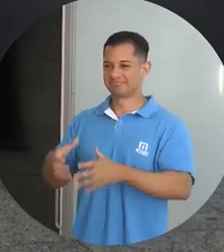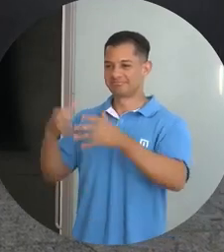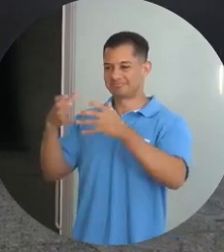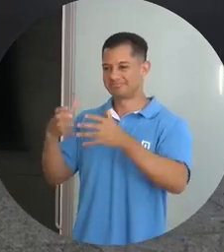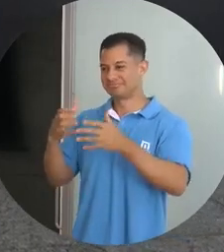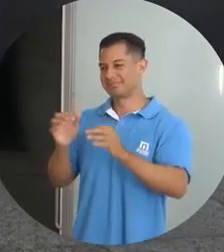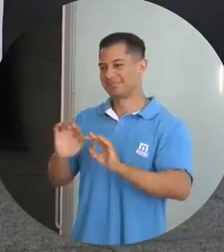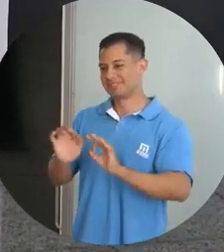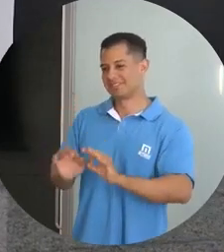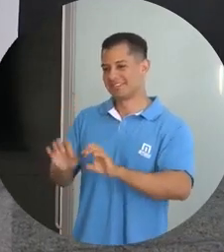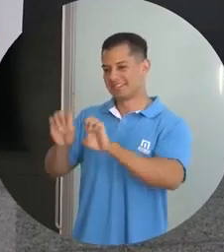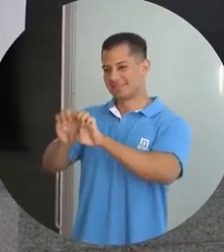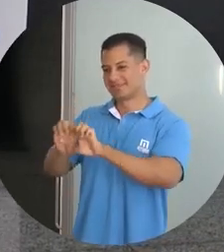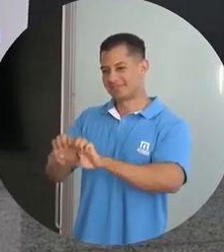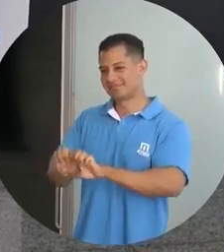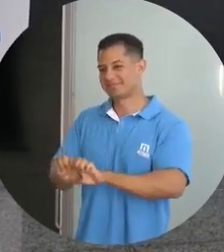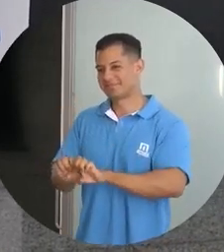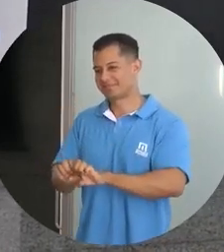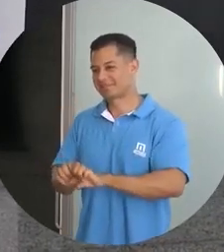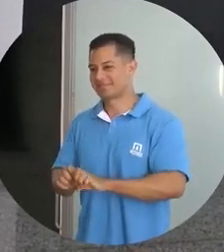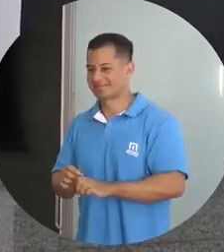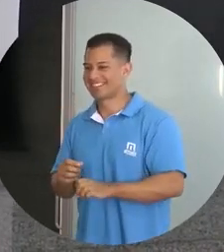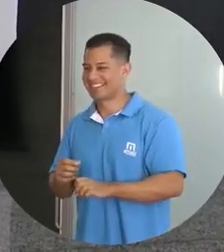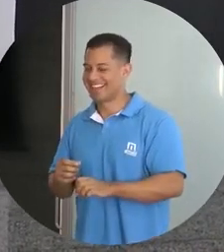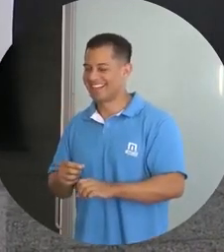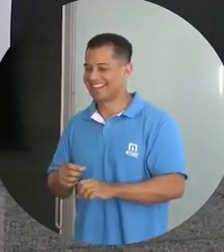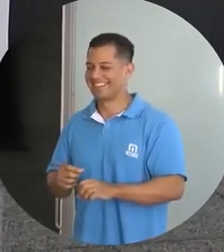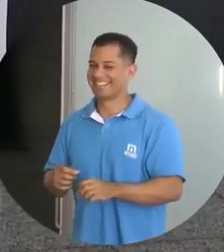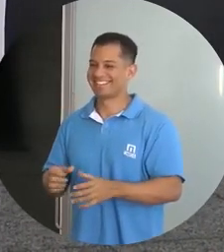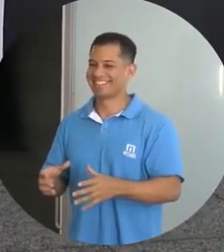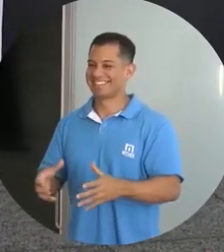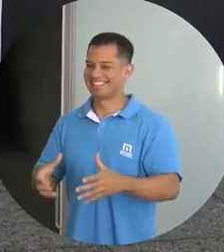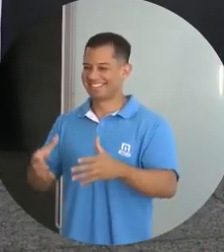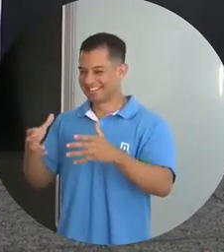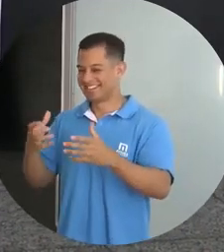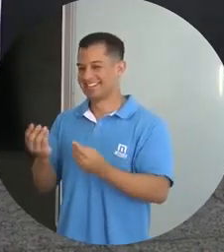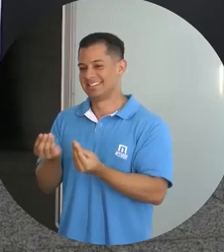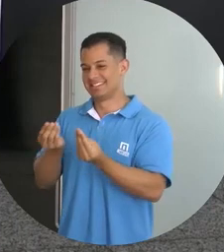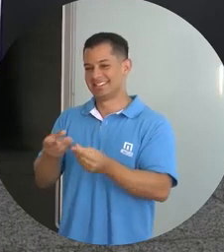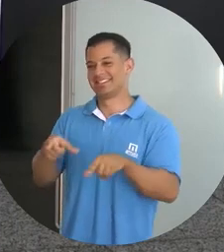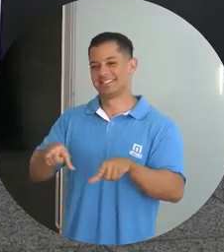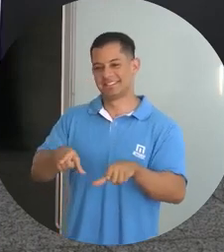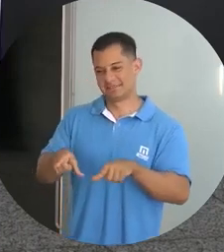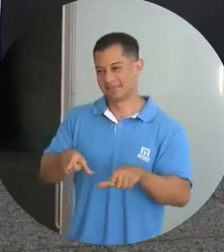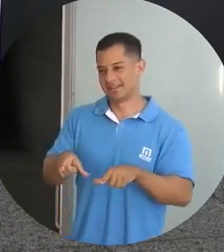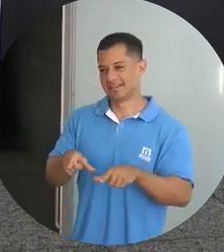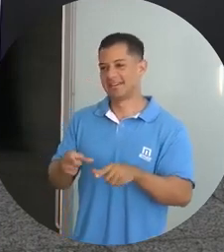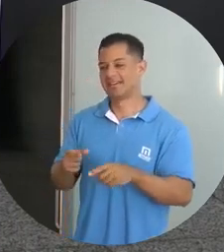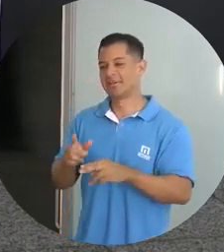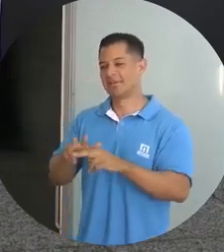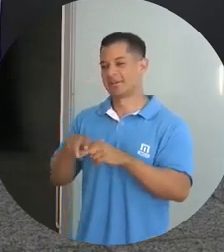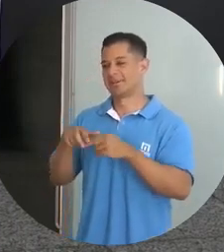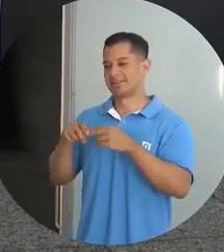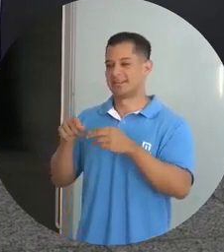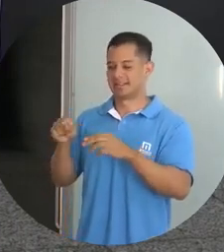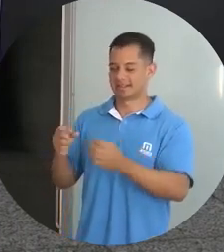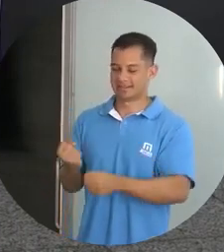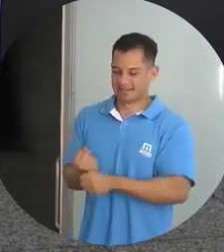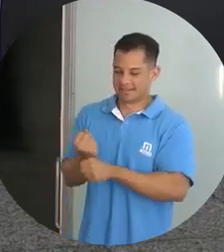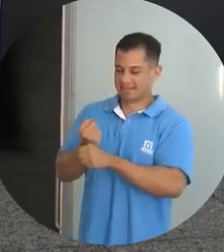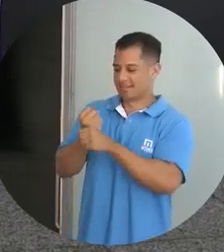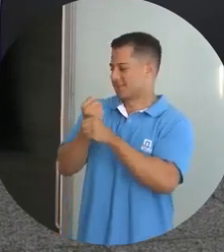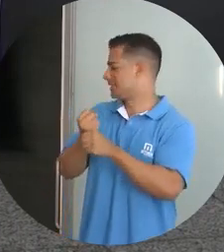bloco, para ele ficar, né, estável e dar a condição de trabalho aqui da edificação.